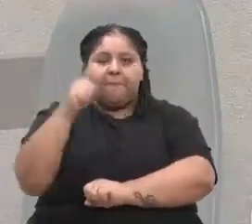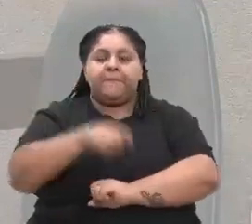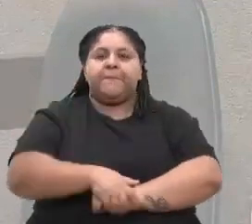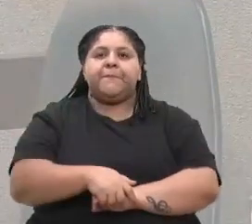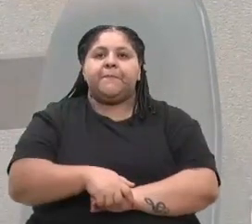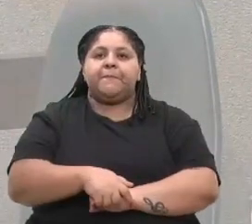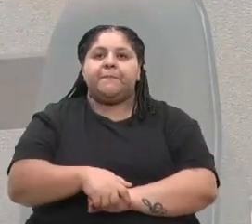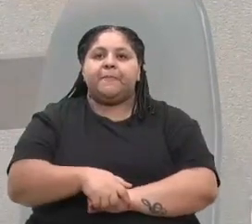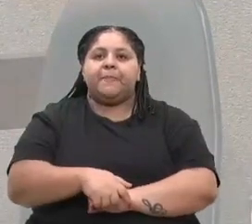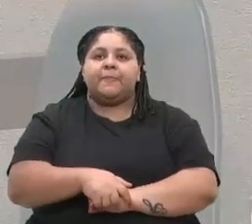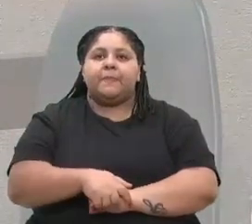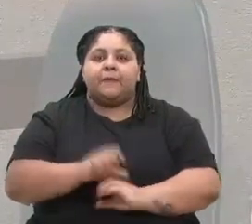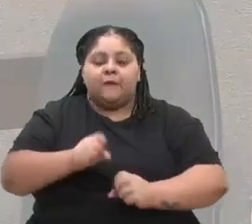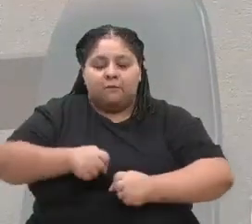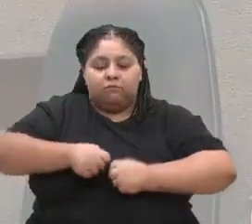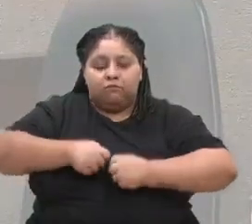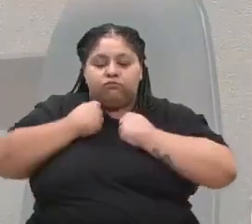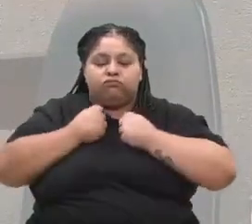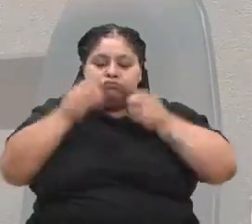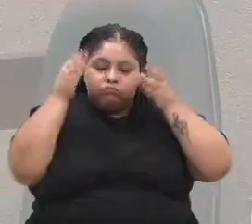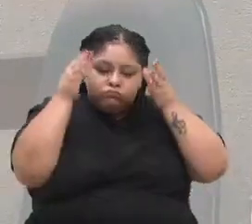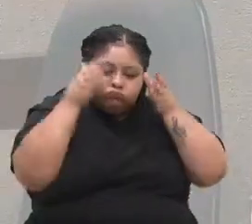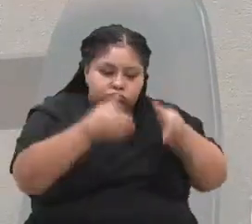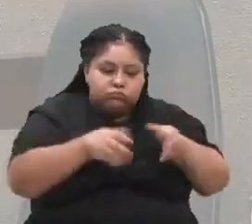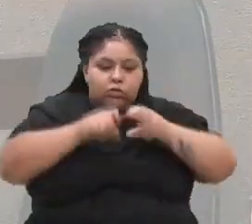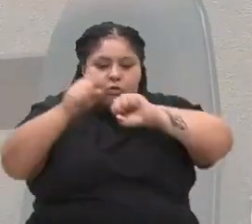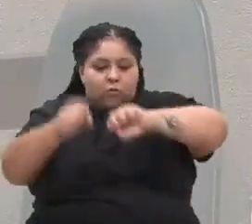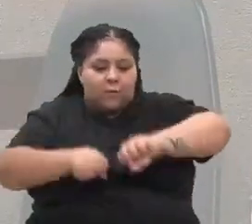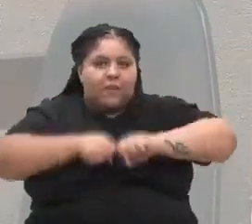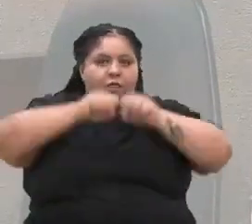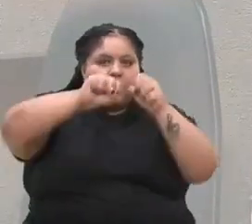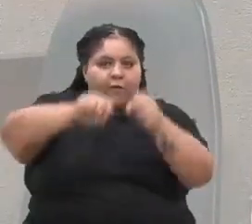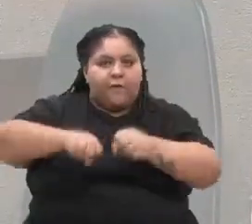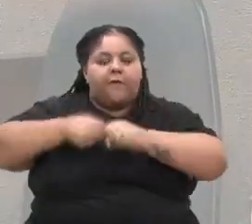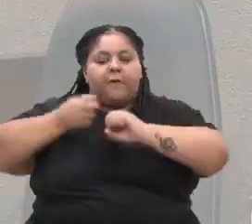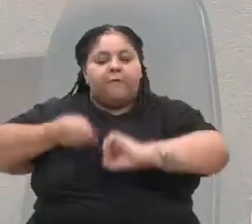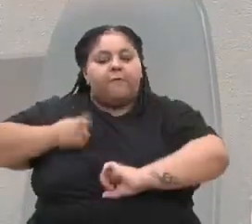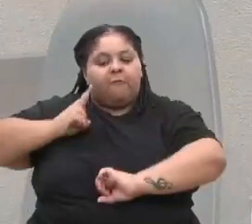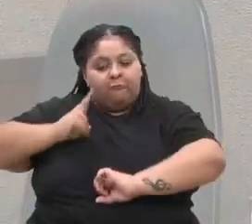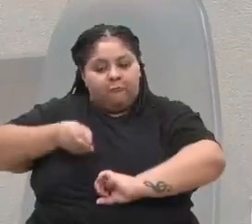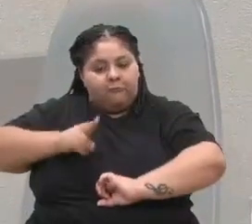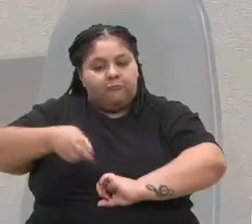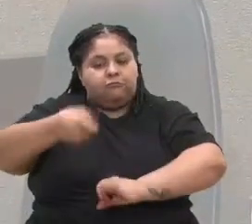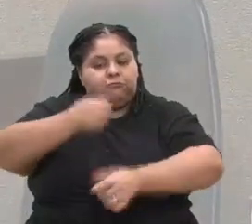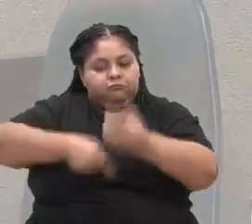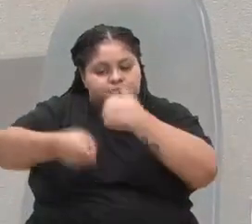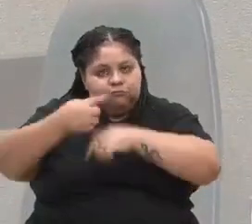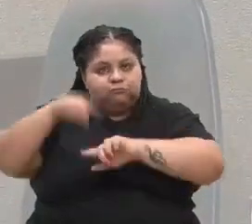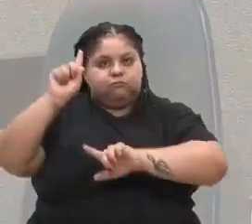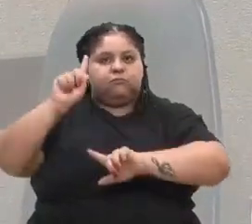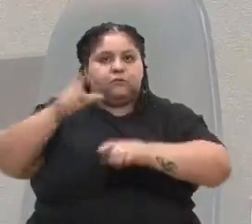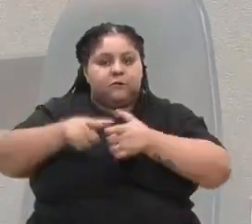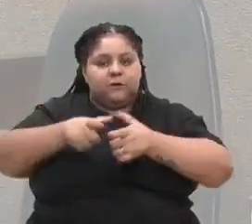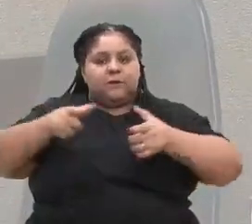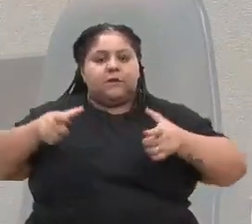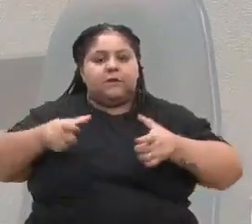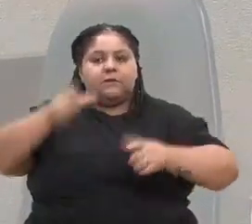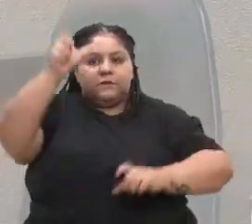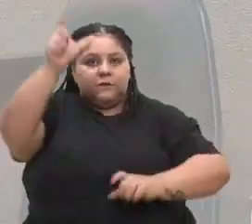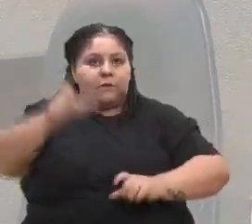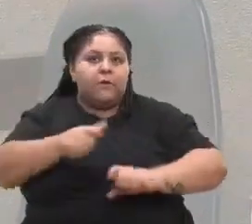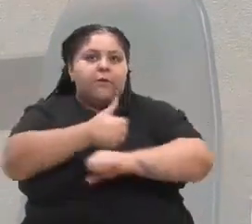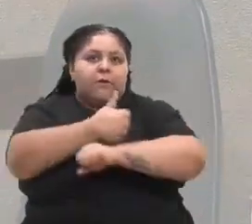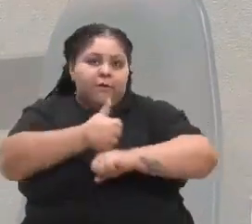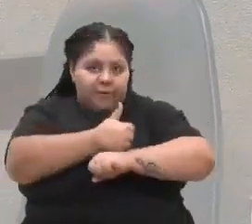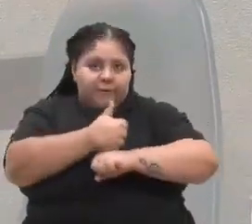sua dedicação e comprometimento com a canoagem continue inspirando e revelando grandes atletas e que